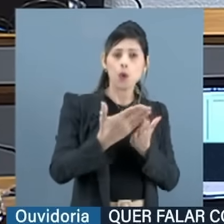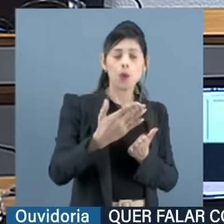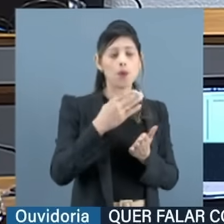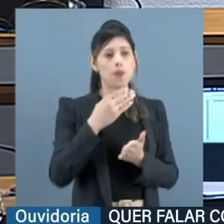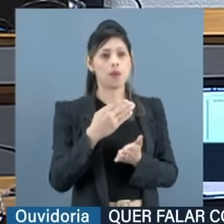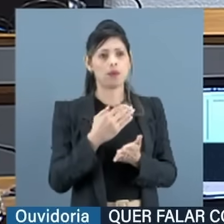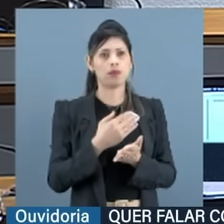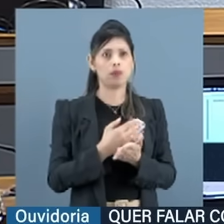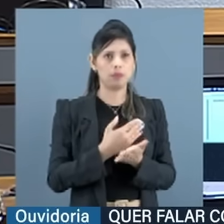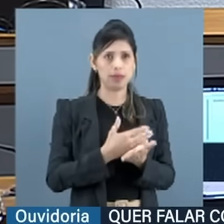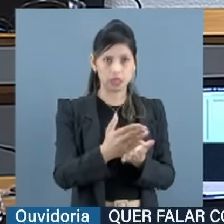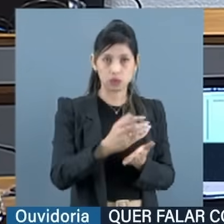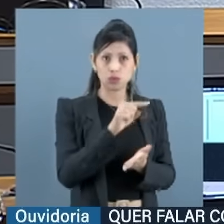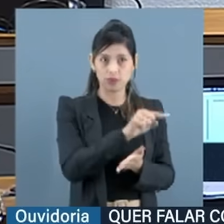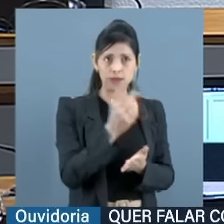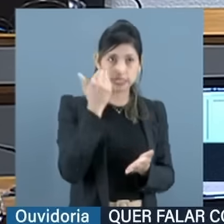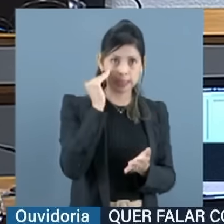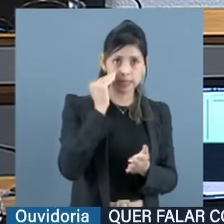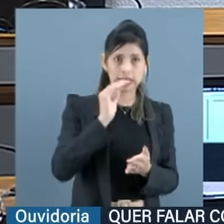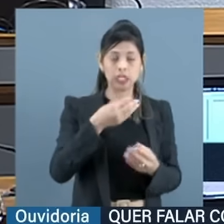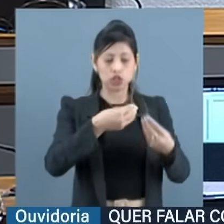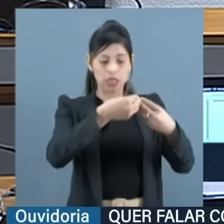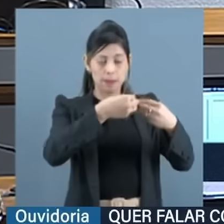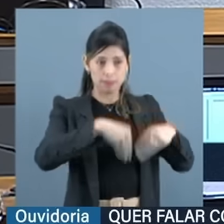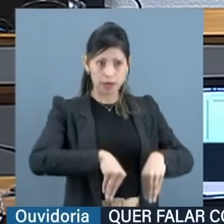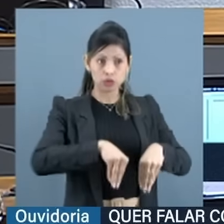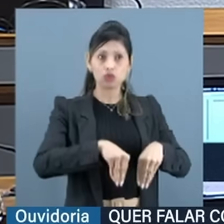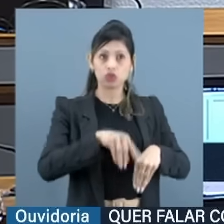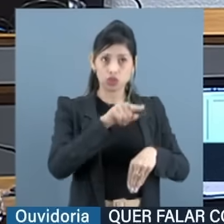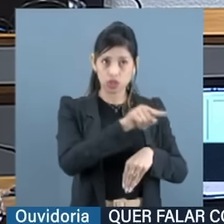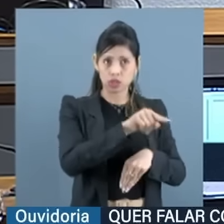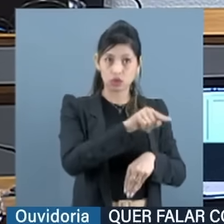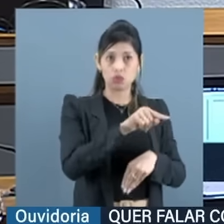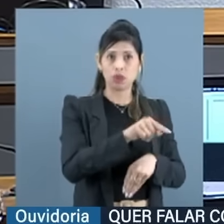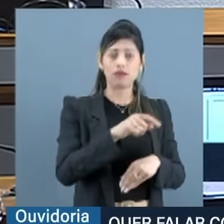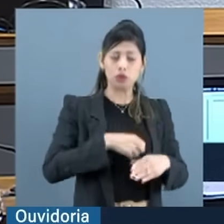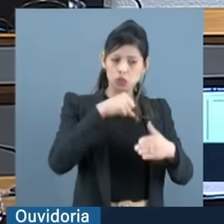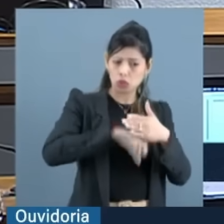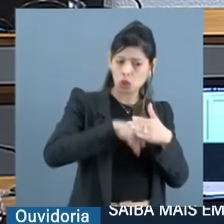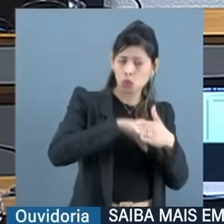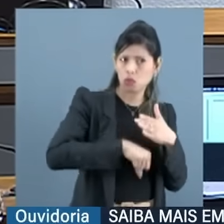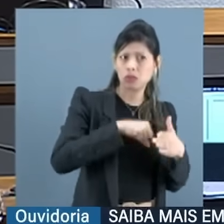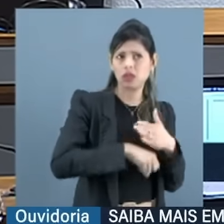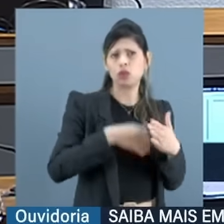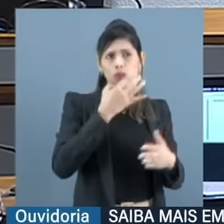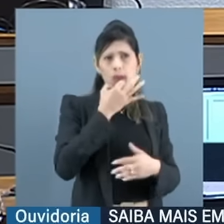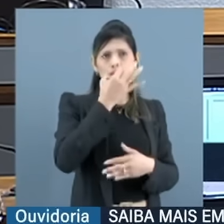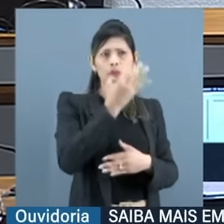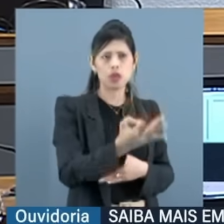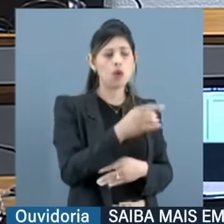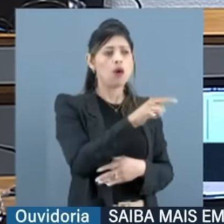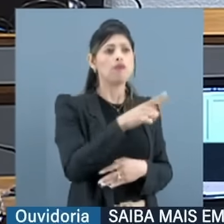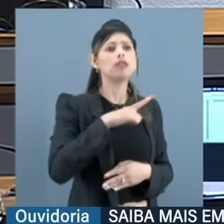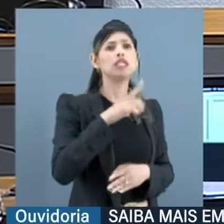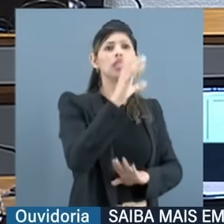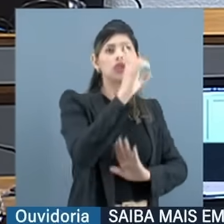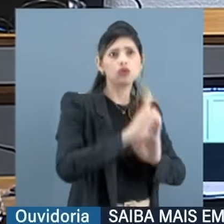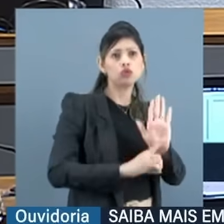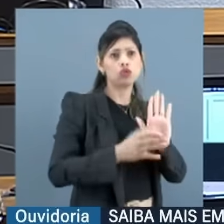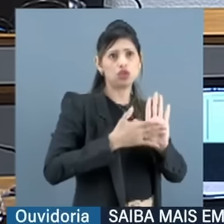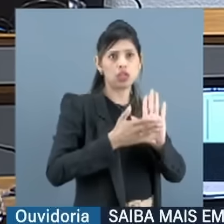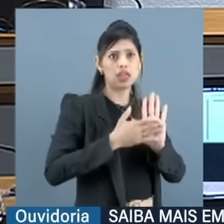princípios estão sendo prejudicados, isso está inclusive prejudicando o que Vossa Excelência defende, Vossa Excelência tem todo o direito de recorrer ao Poder